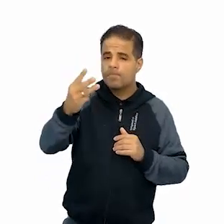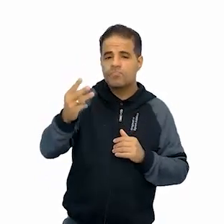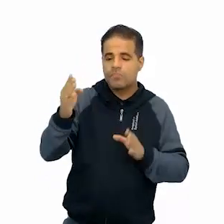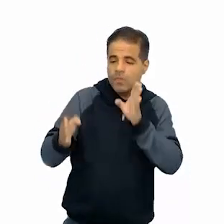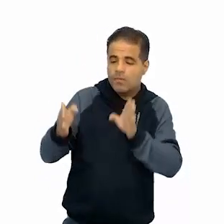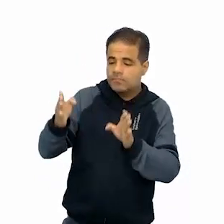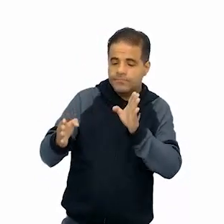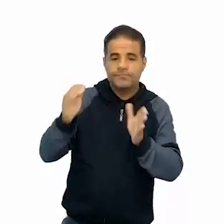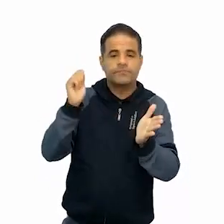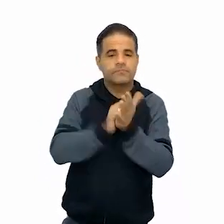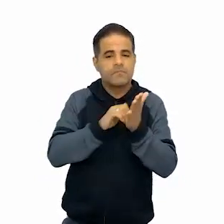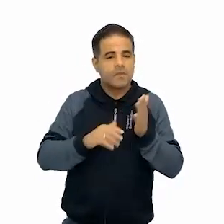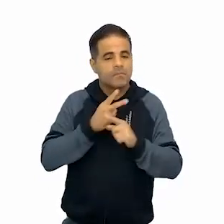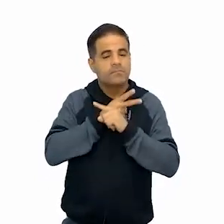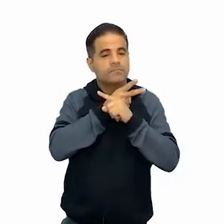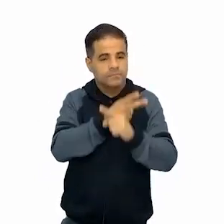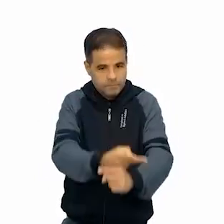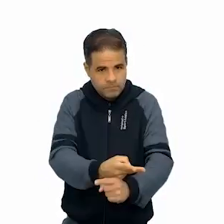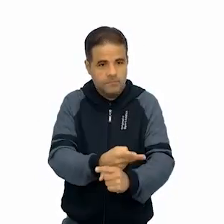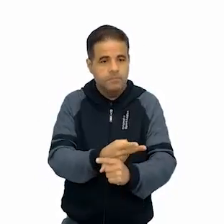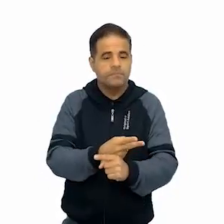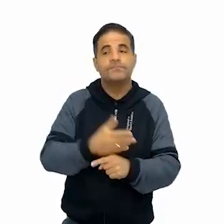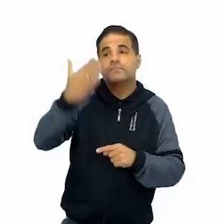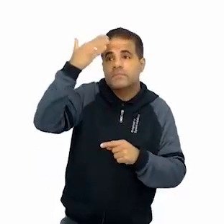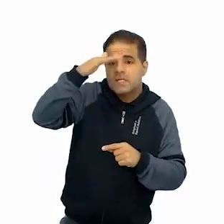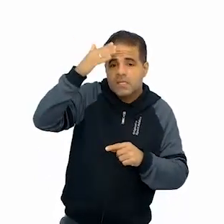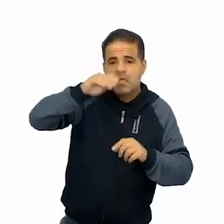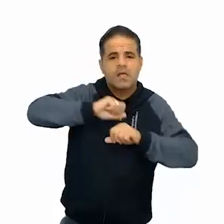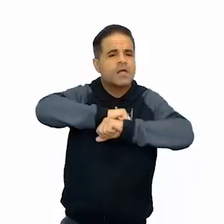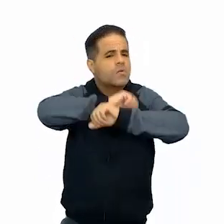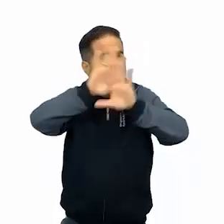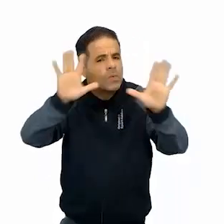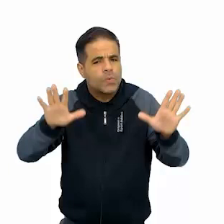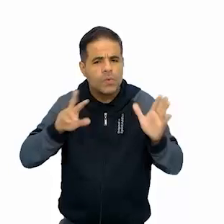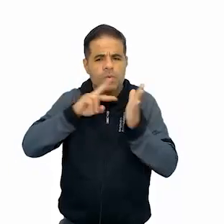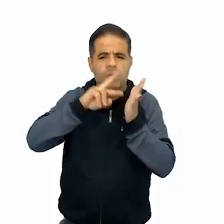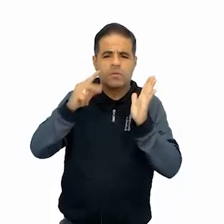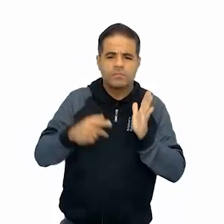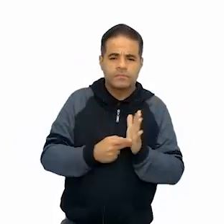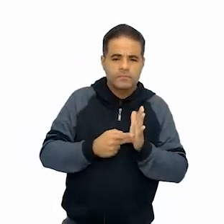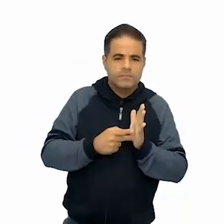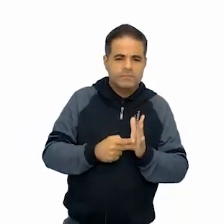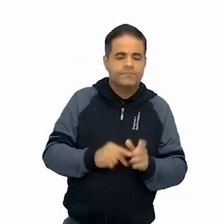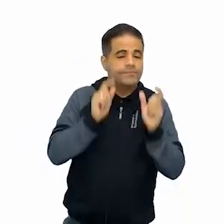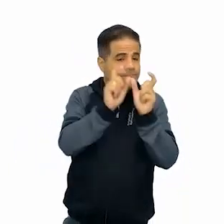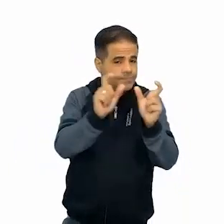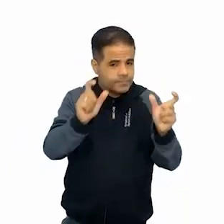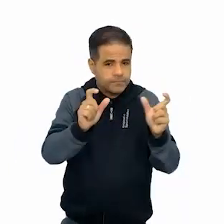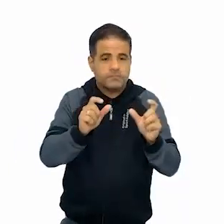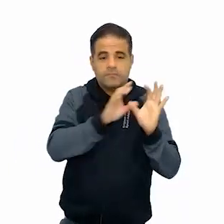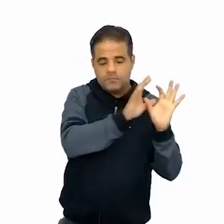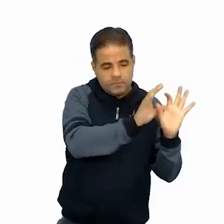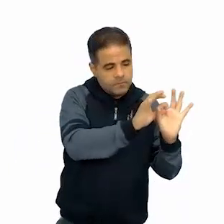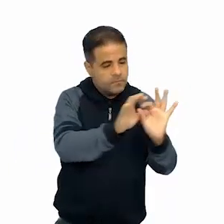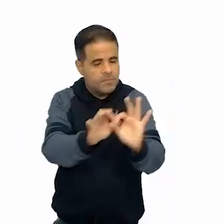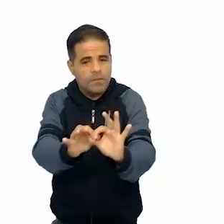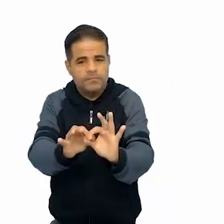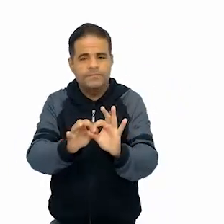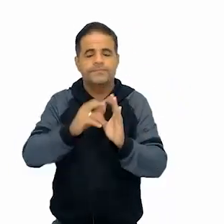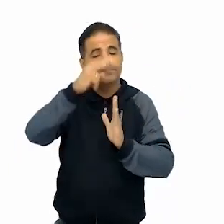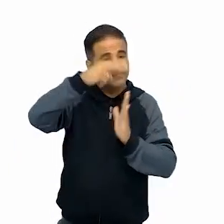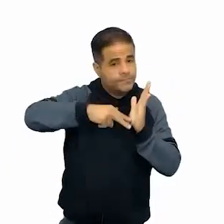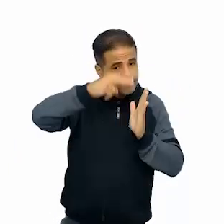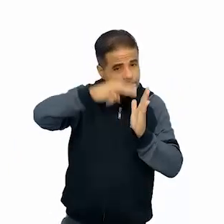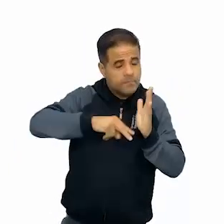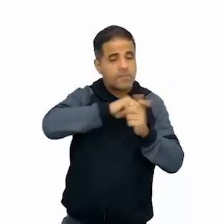dessa atividade, que busca-se a compreensão do significado de palavras no contexto da leitura.